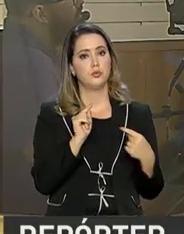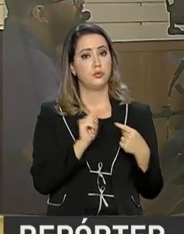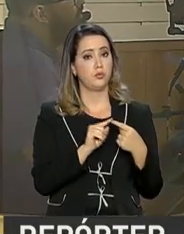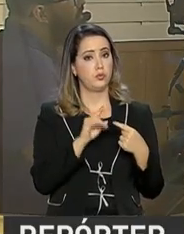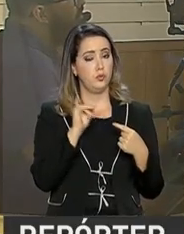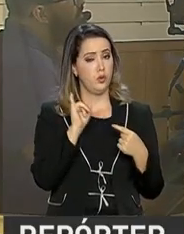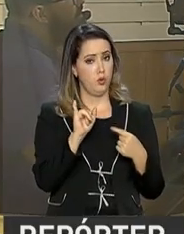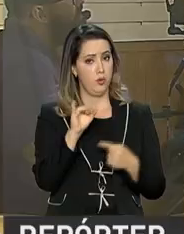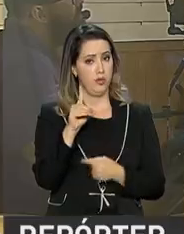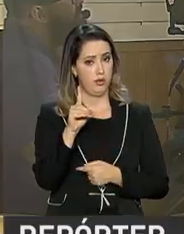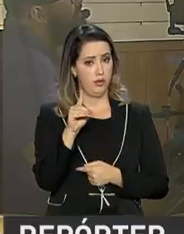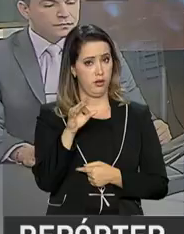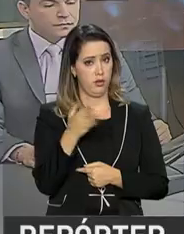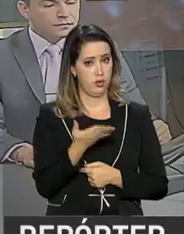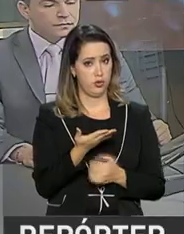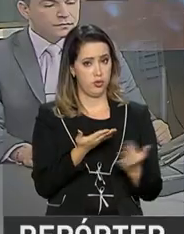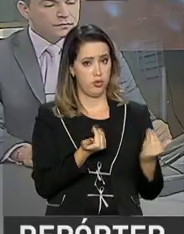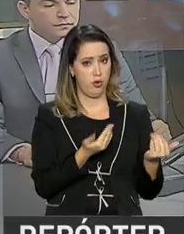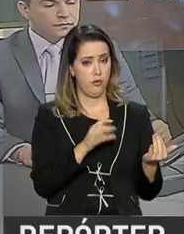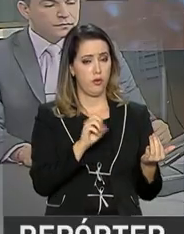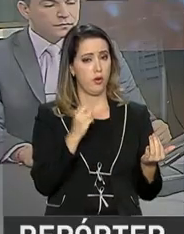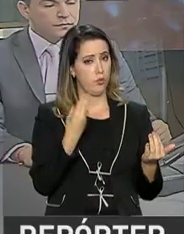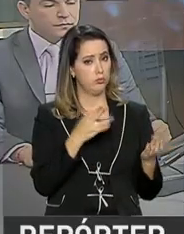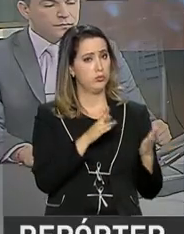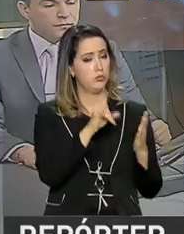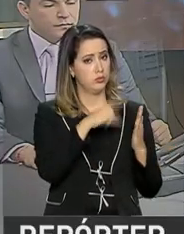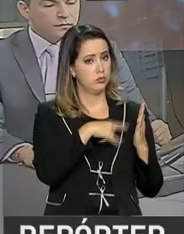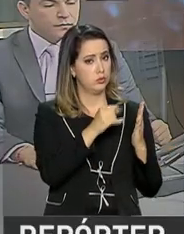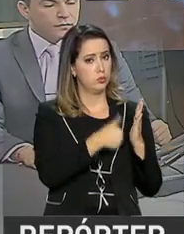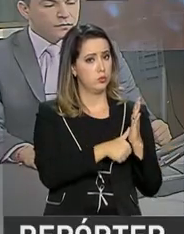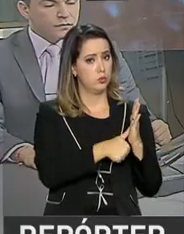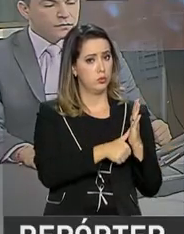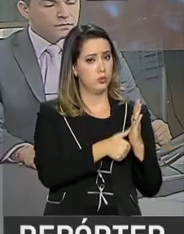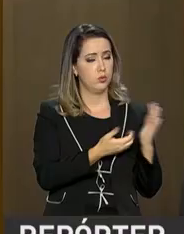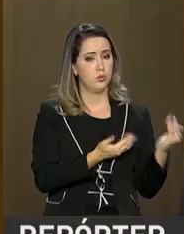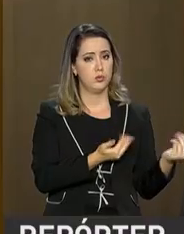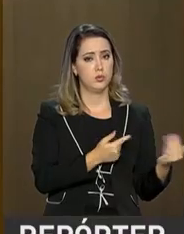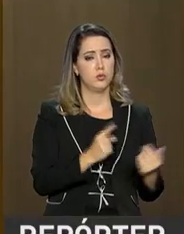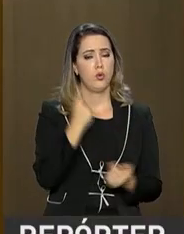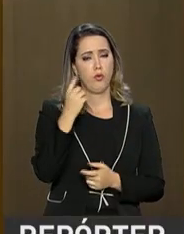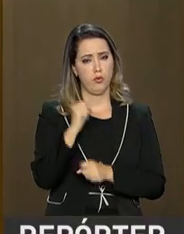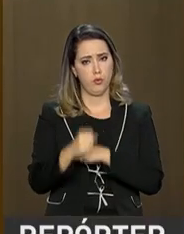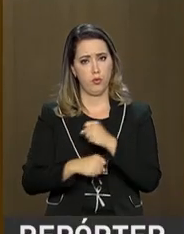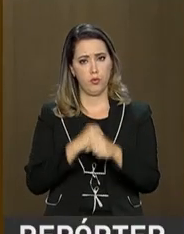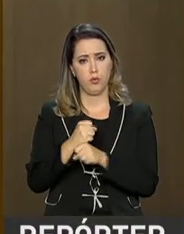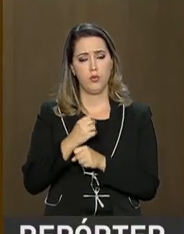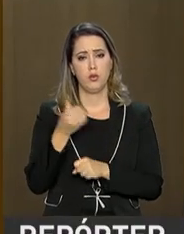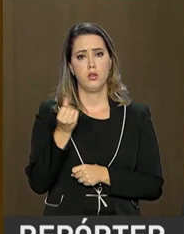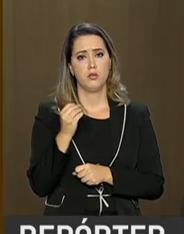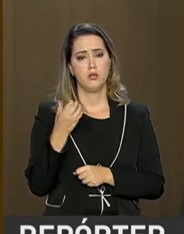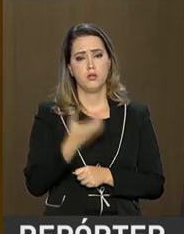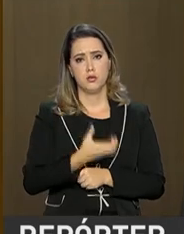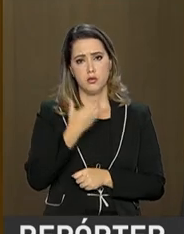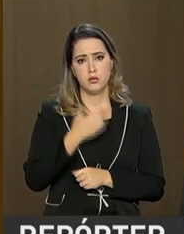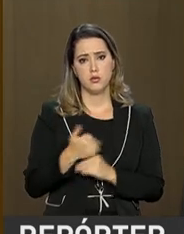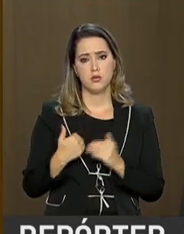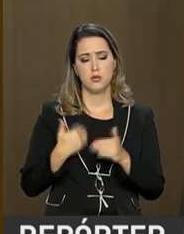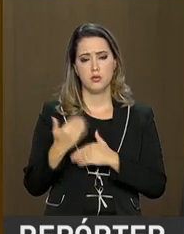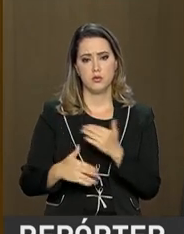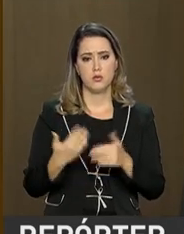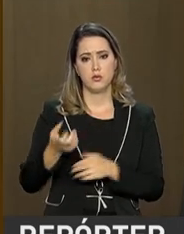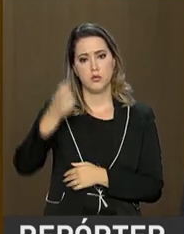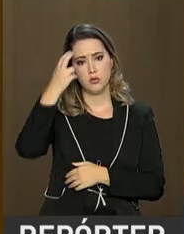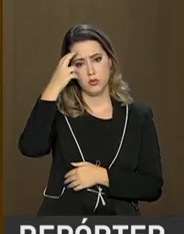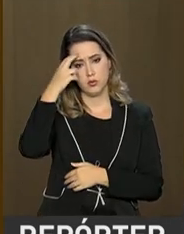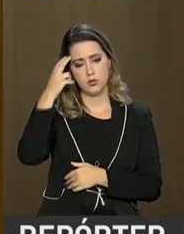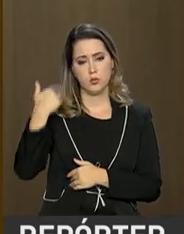jovem ou identidade jovem que completa um ano no dia 6 de dezembro o programa amplia o acesso à mobilidade e à cultura